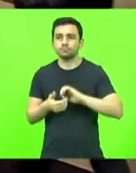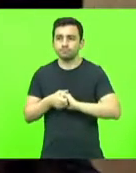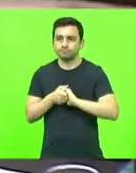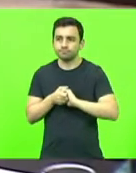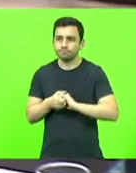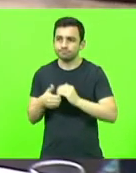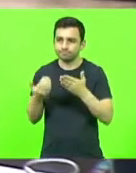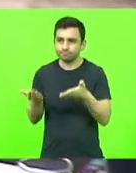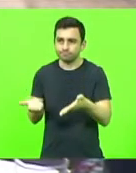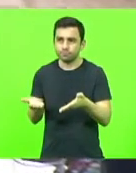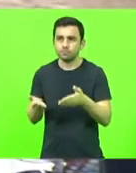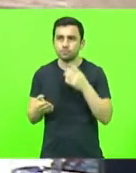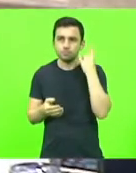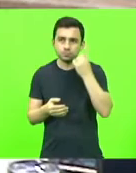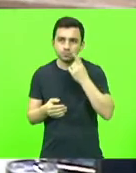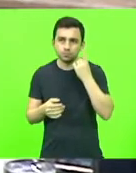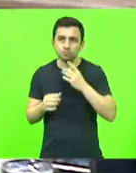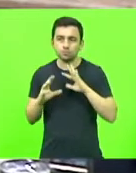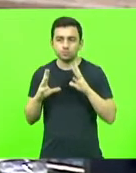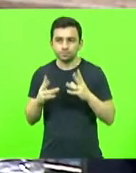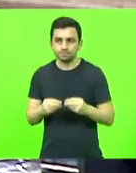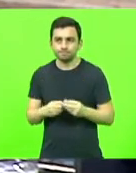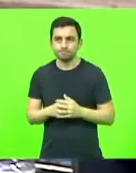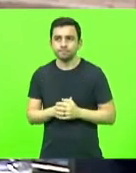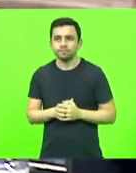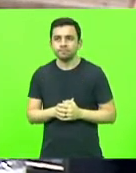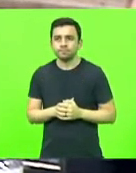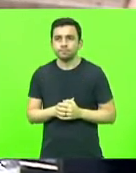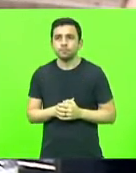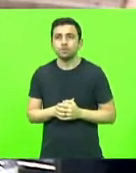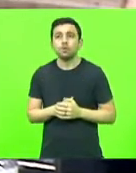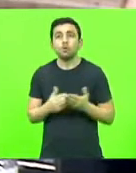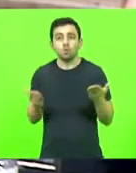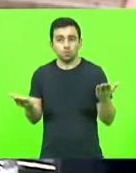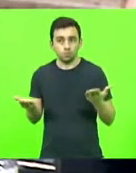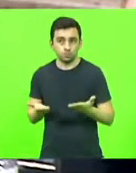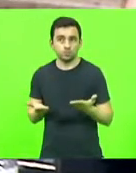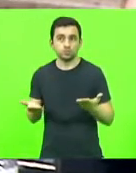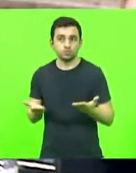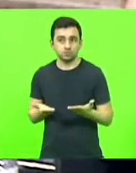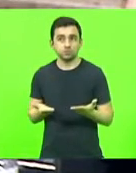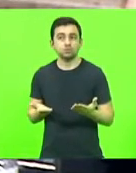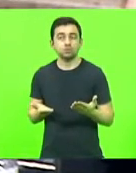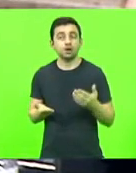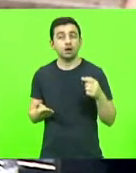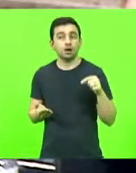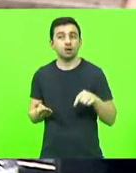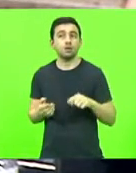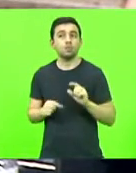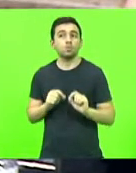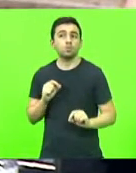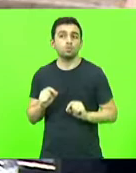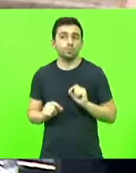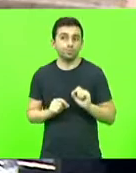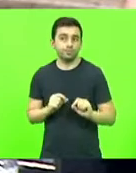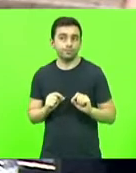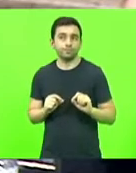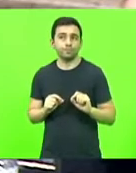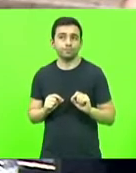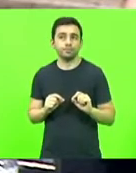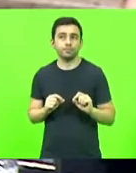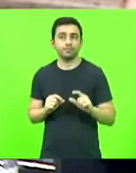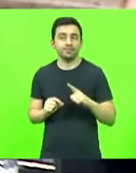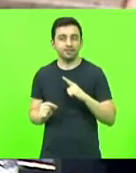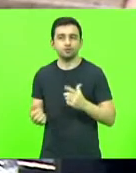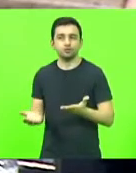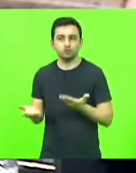cumprimentar as deputadas, deputados, colegas aqui, mas nós hoje também estamos aqui com os